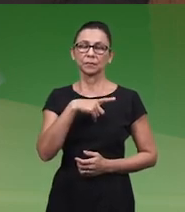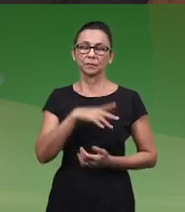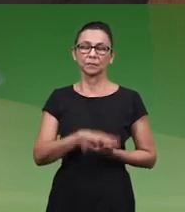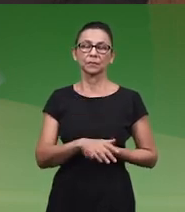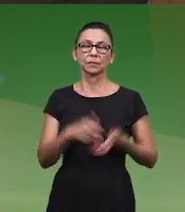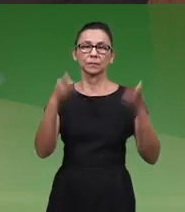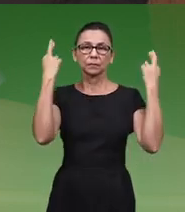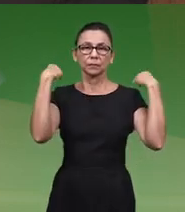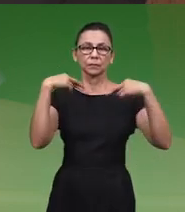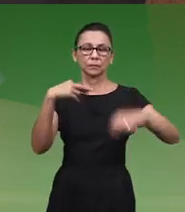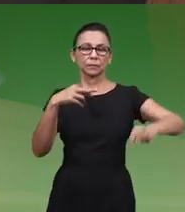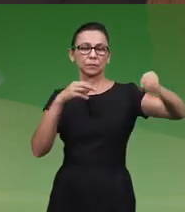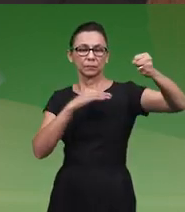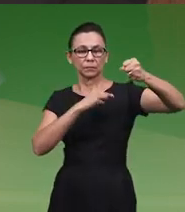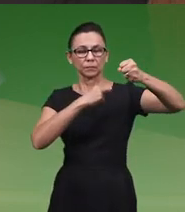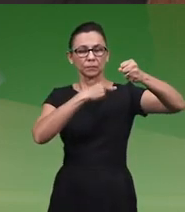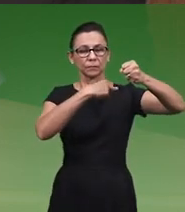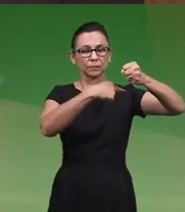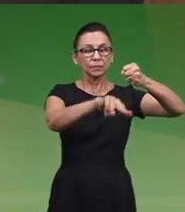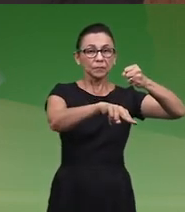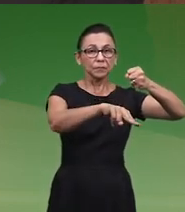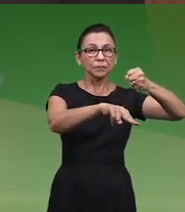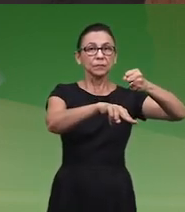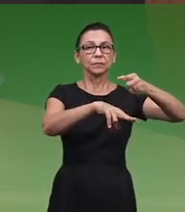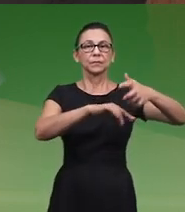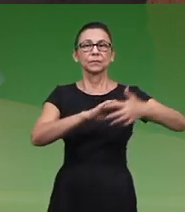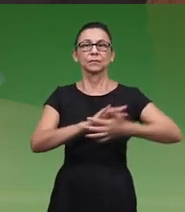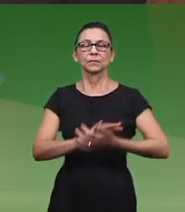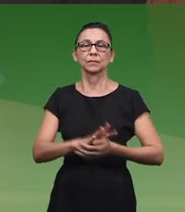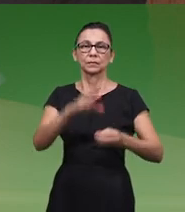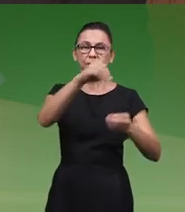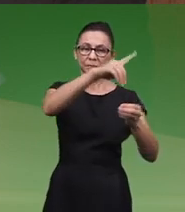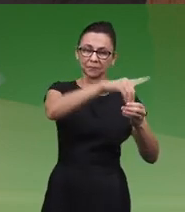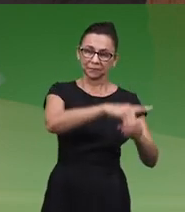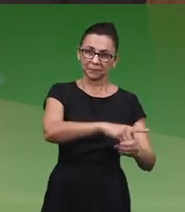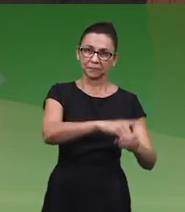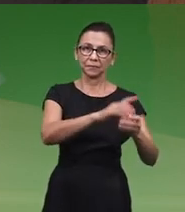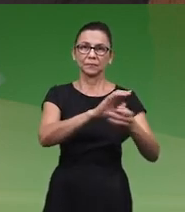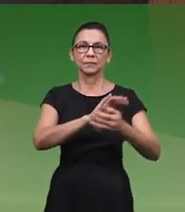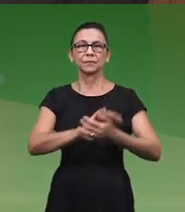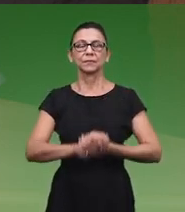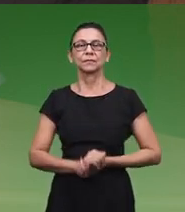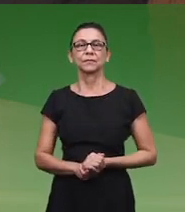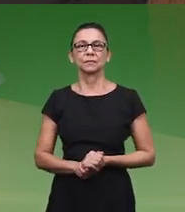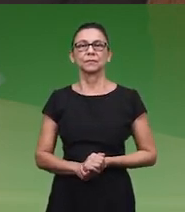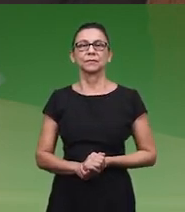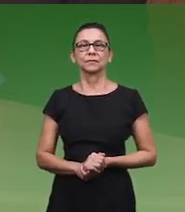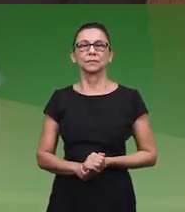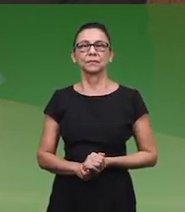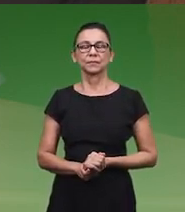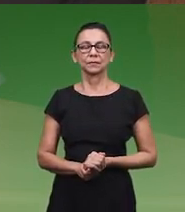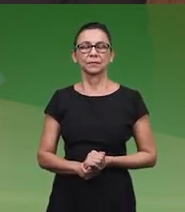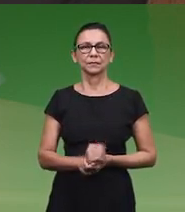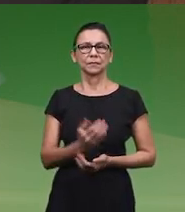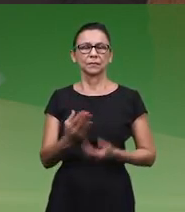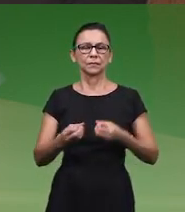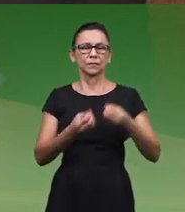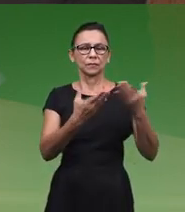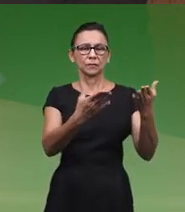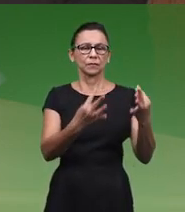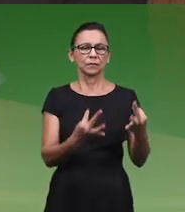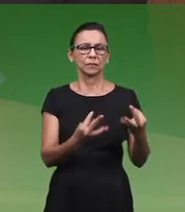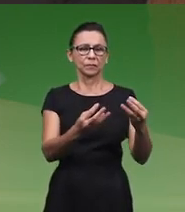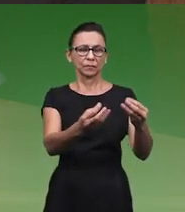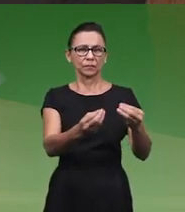vossos holocaustos, e os vossos sacrifícios, e os vossos dízimos, e a oferta alçada da vossa mão, e os